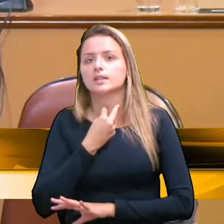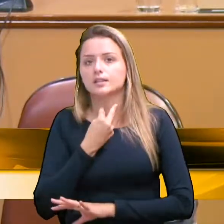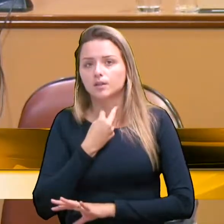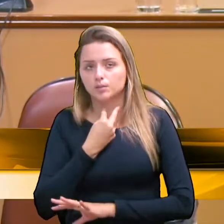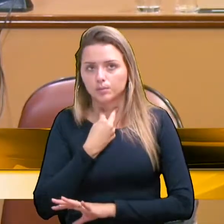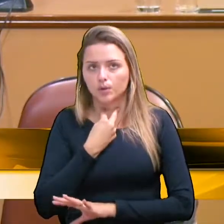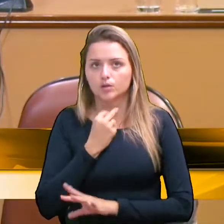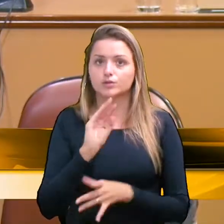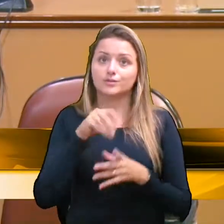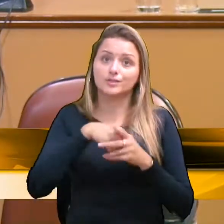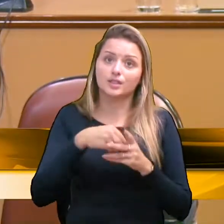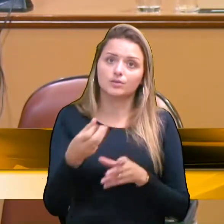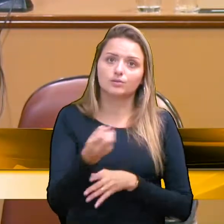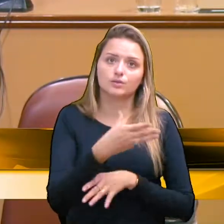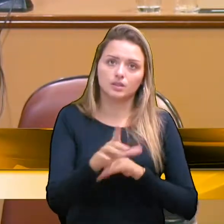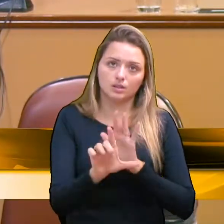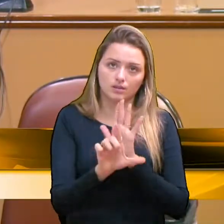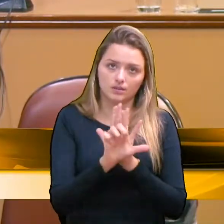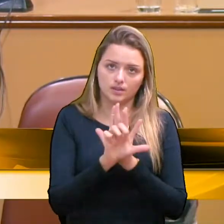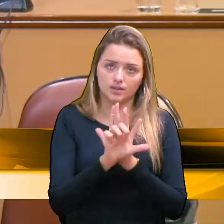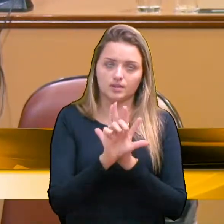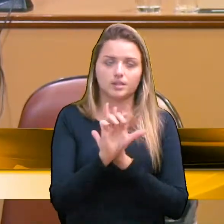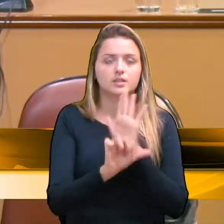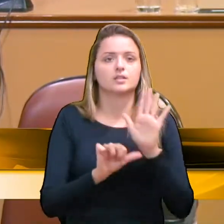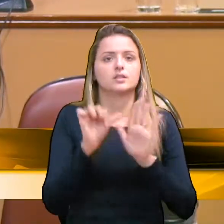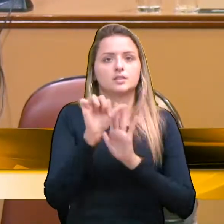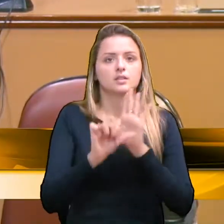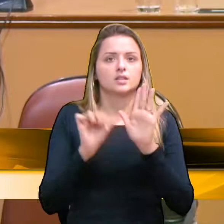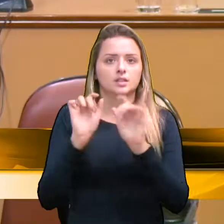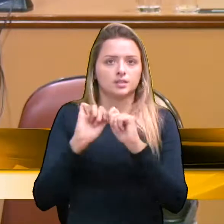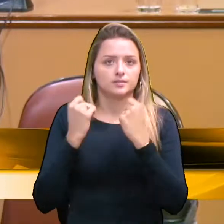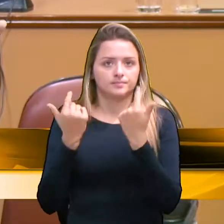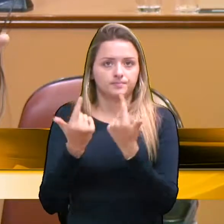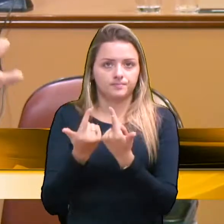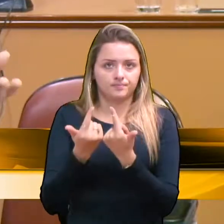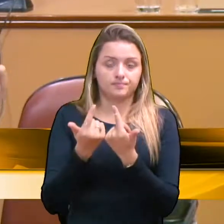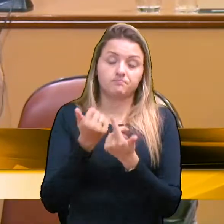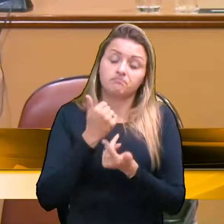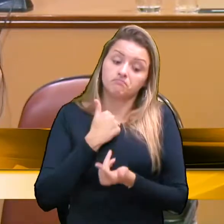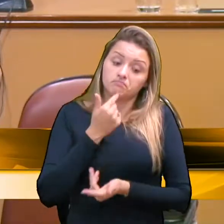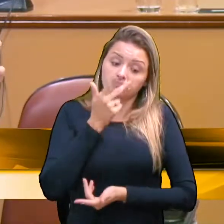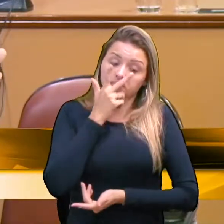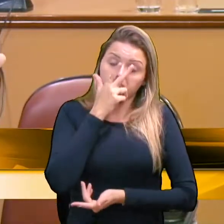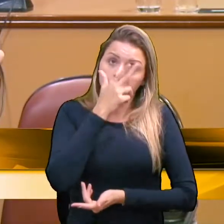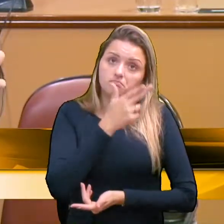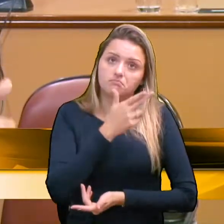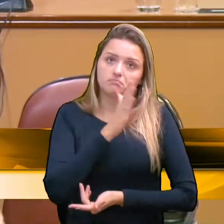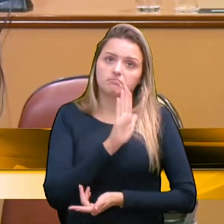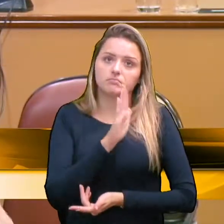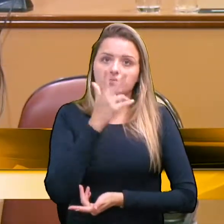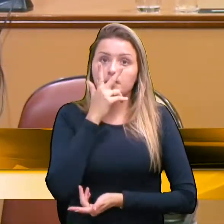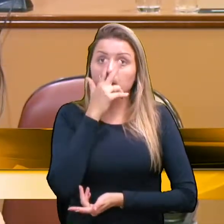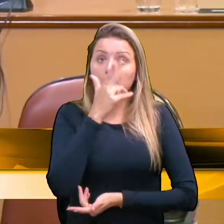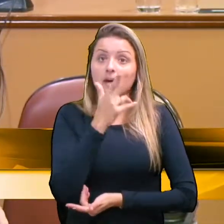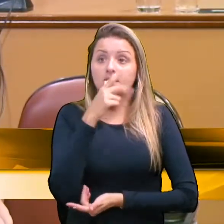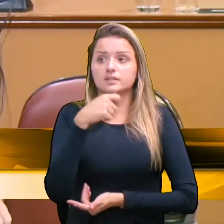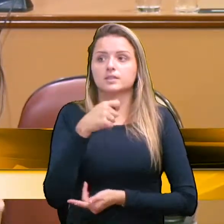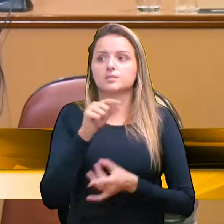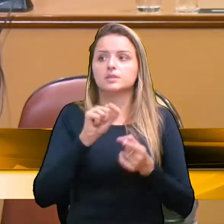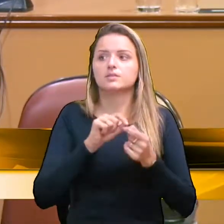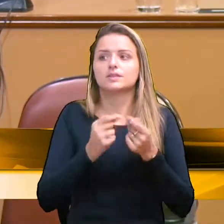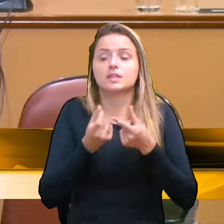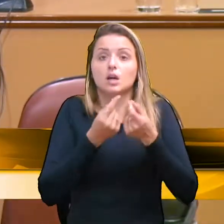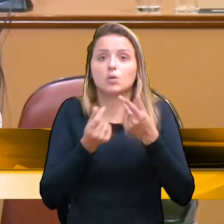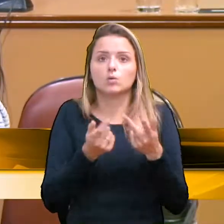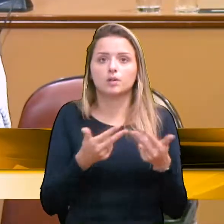vem dentro das leis, de repente mudança de lei na Assembleia. E isto me parece que tem que fazer alguma coisa,